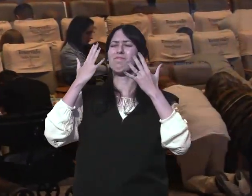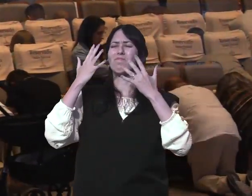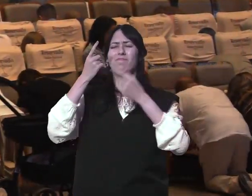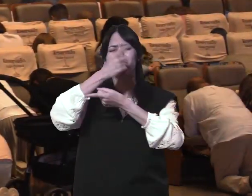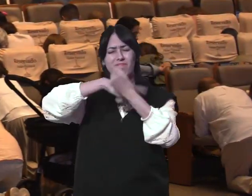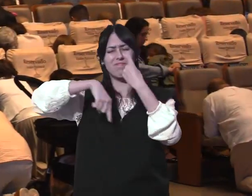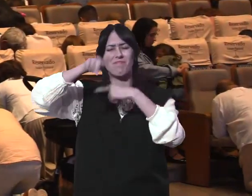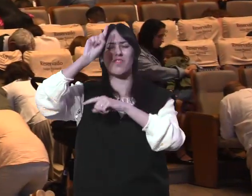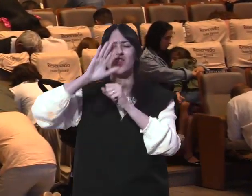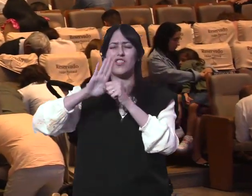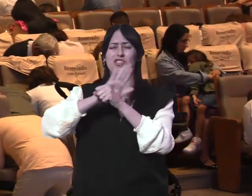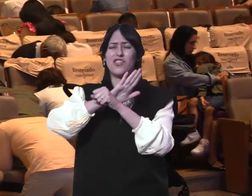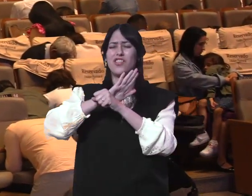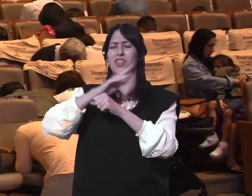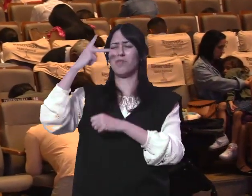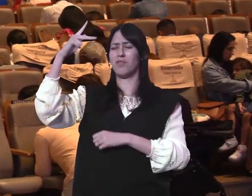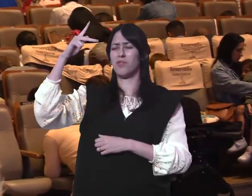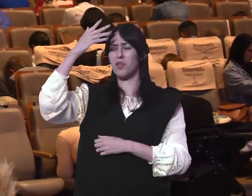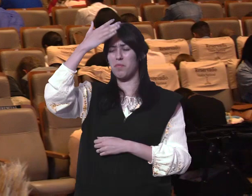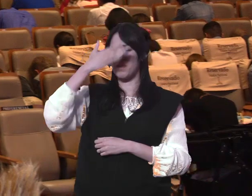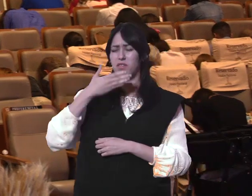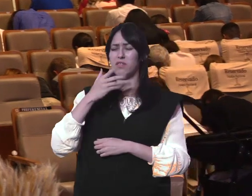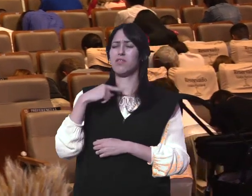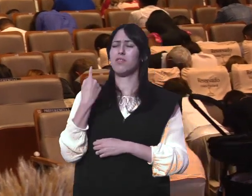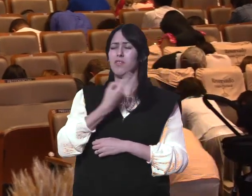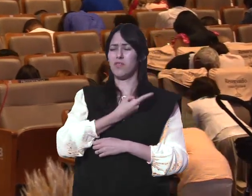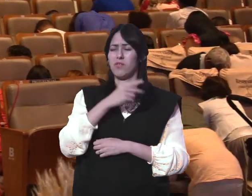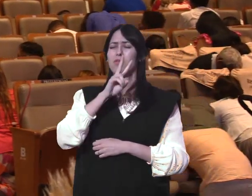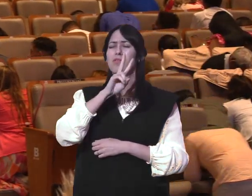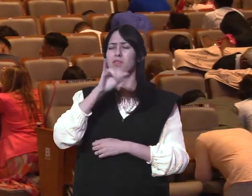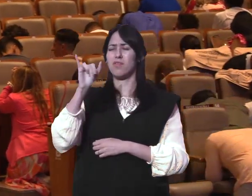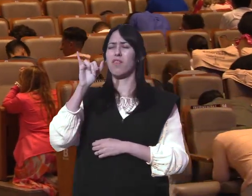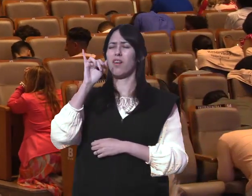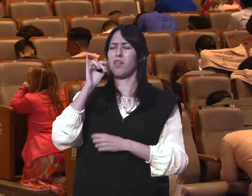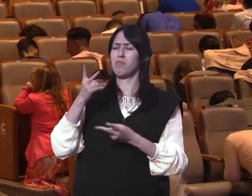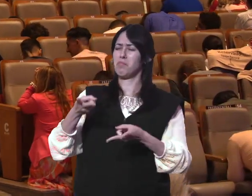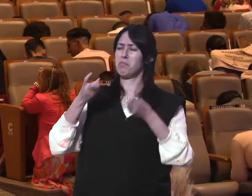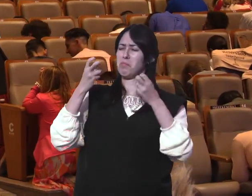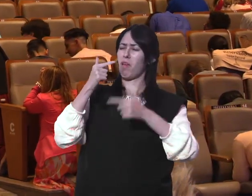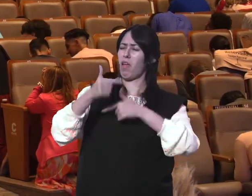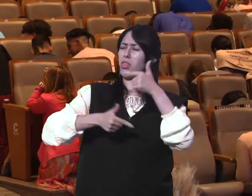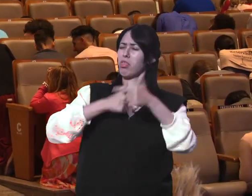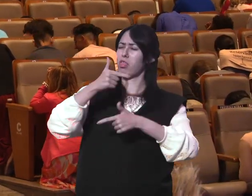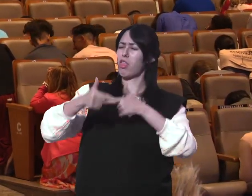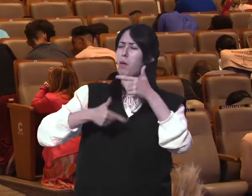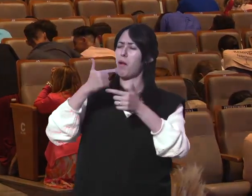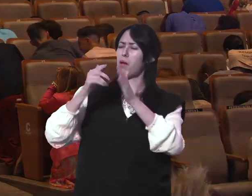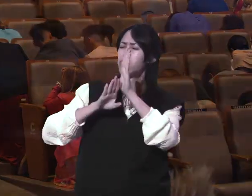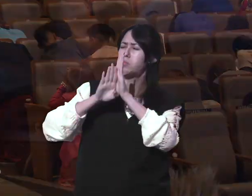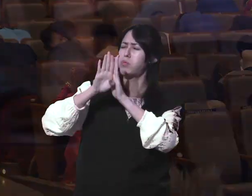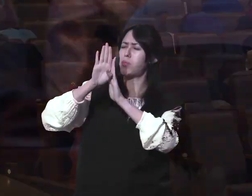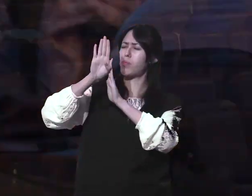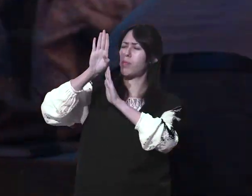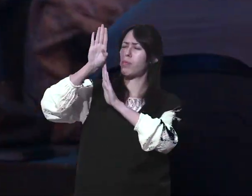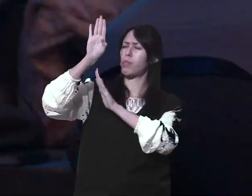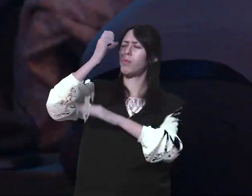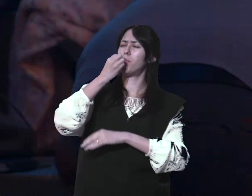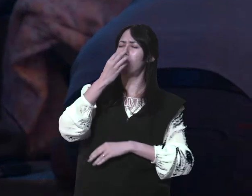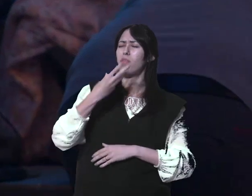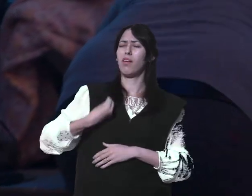Senhor. E assim nós veremos os nossos negócios prosperarem, a nossa vida